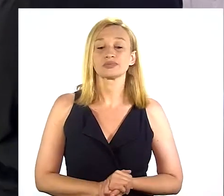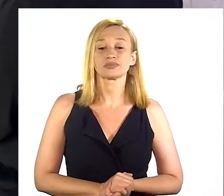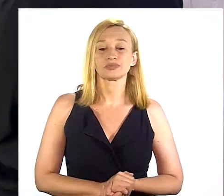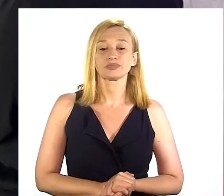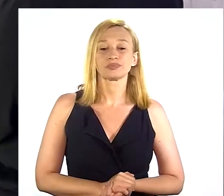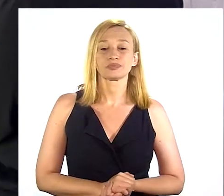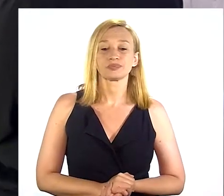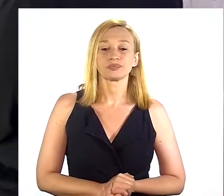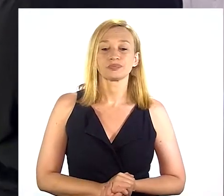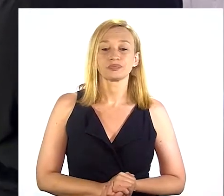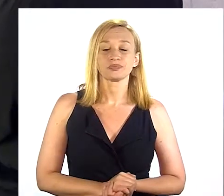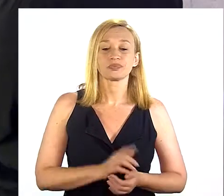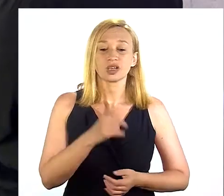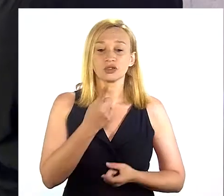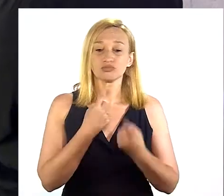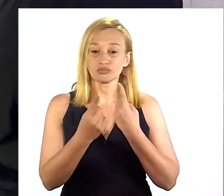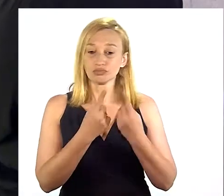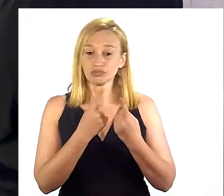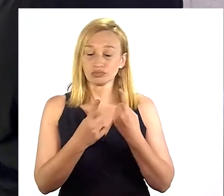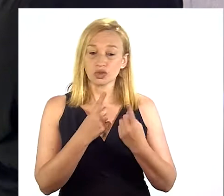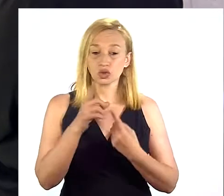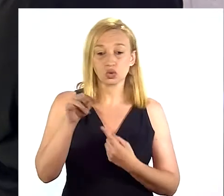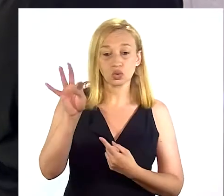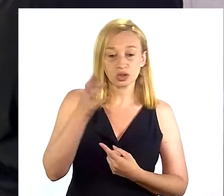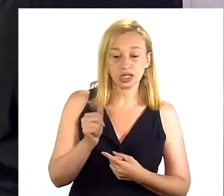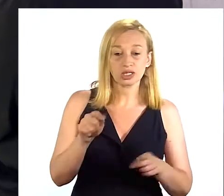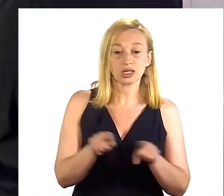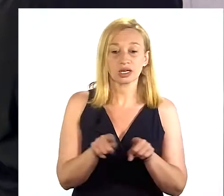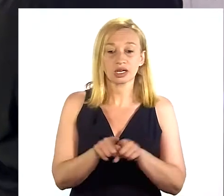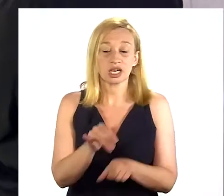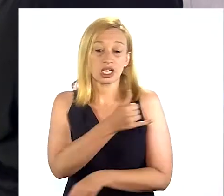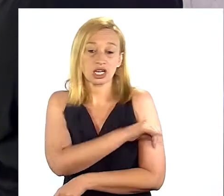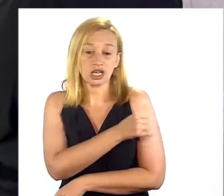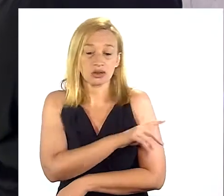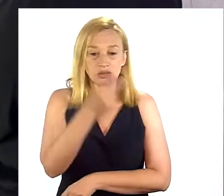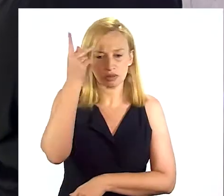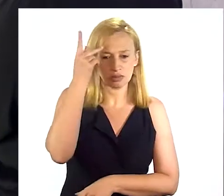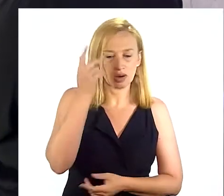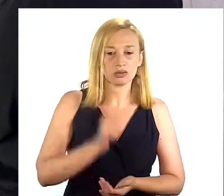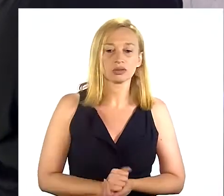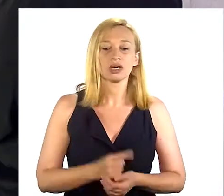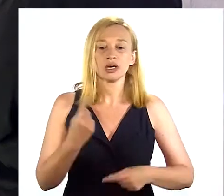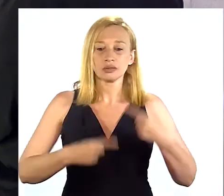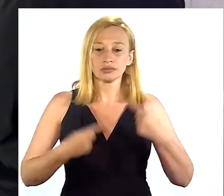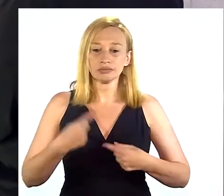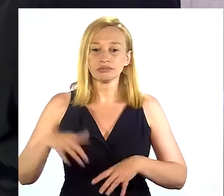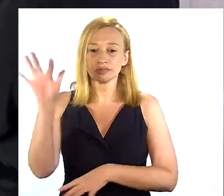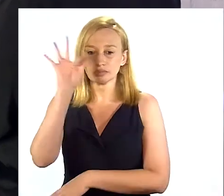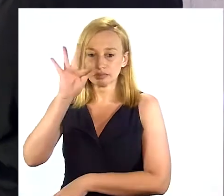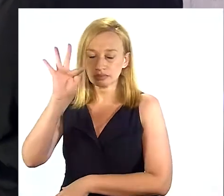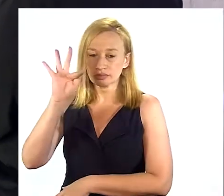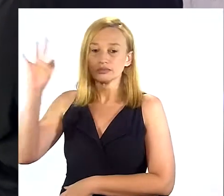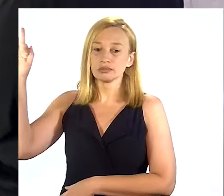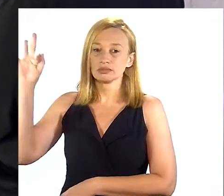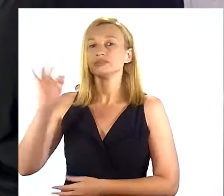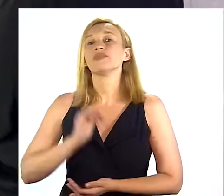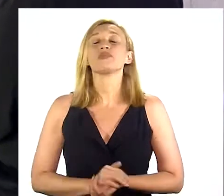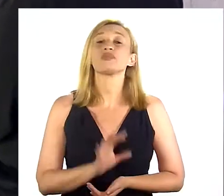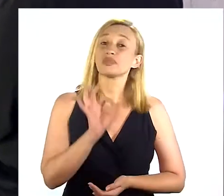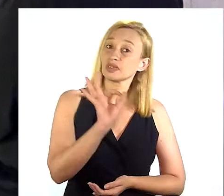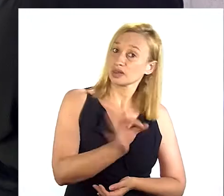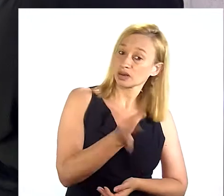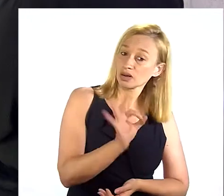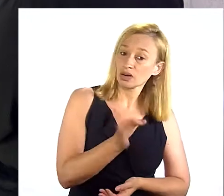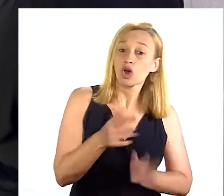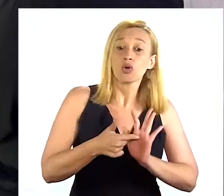atendidas, no caso da Dutra e da Rio Santos, né? E parlamentares federais. E isso